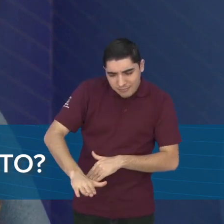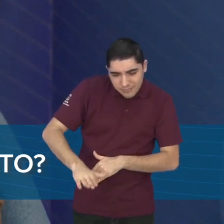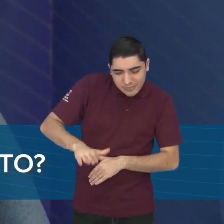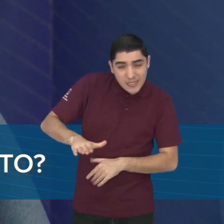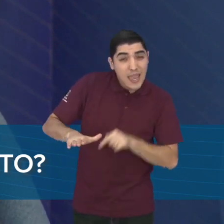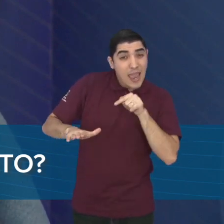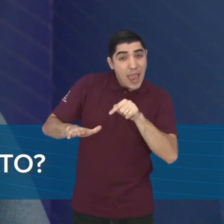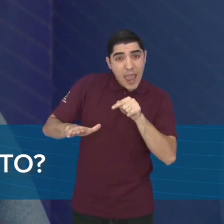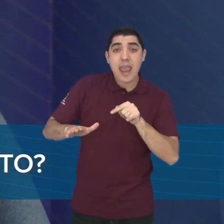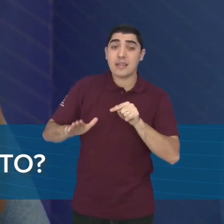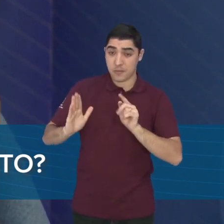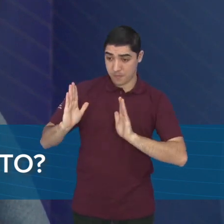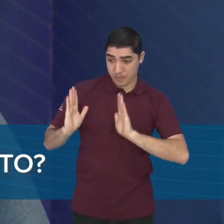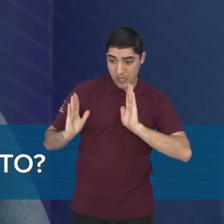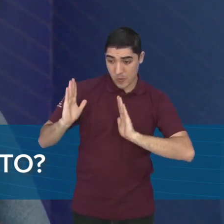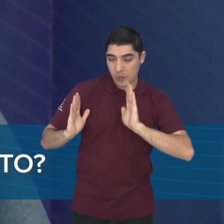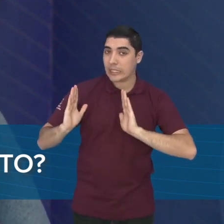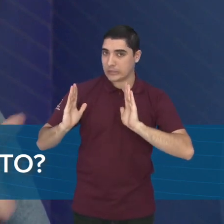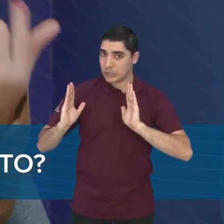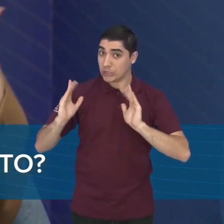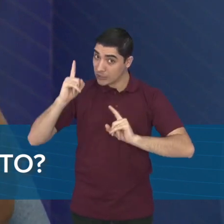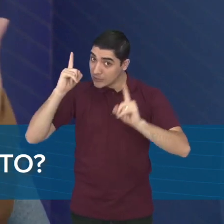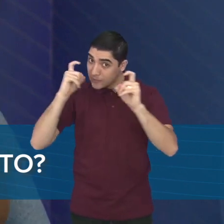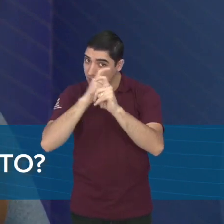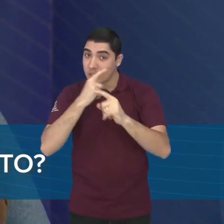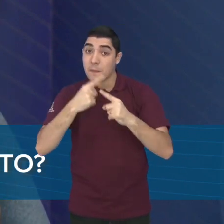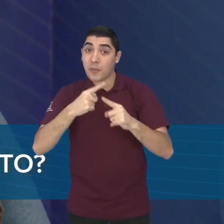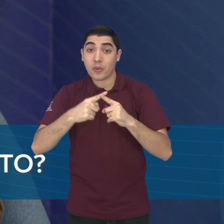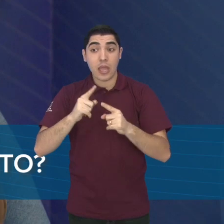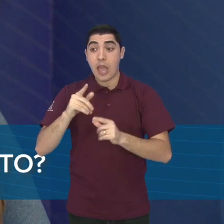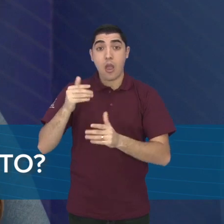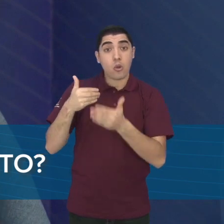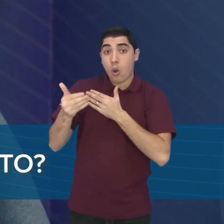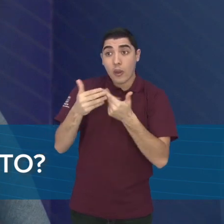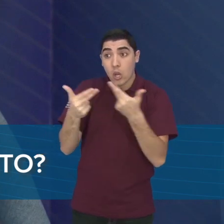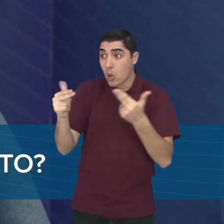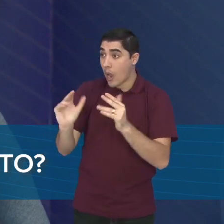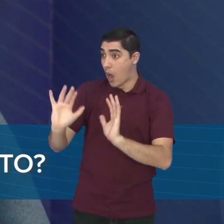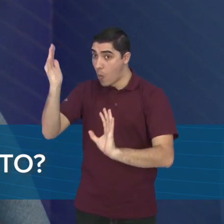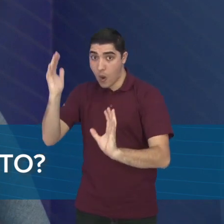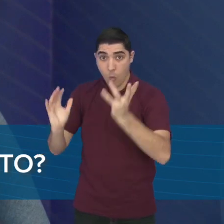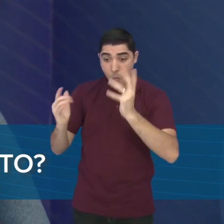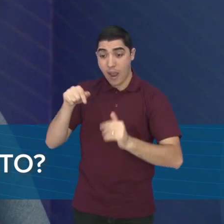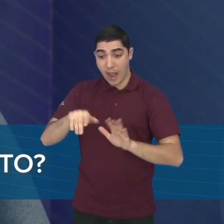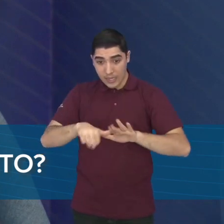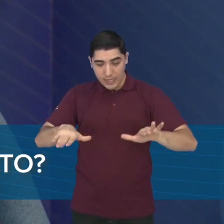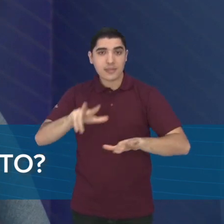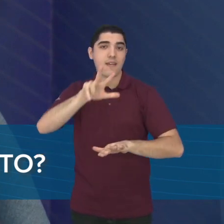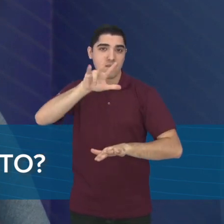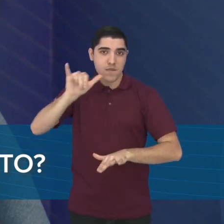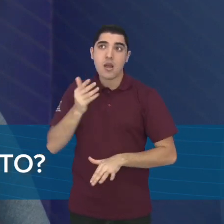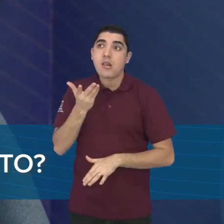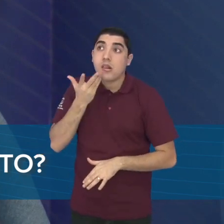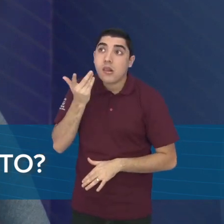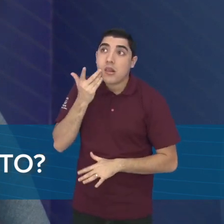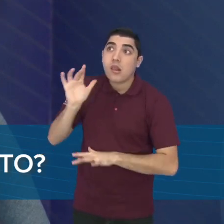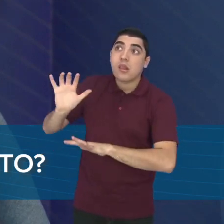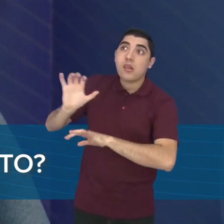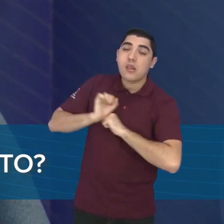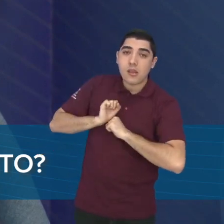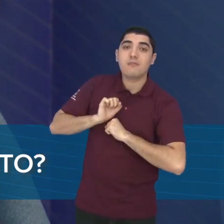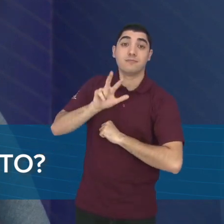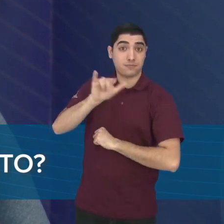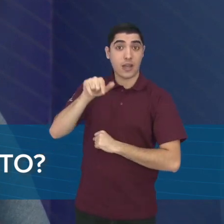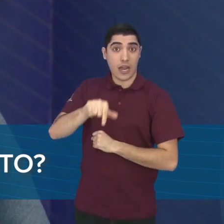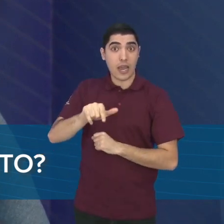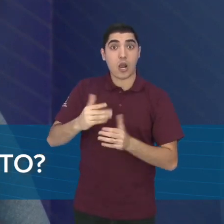infância, que é aquela fase bem delicada, porque o que acontece, a criança absorve coisas que ela possivelmente vai levar para a